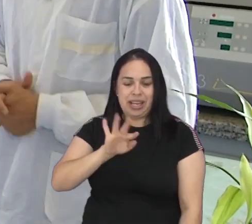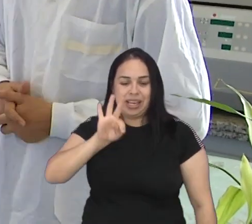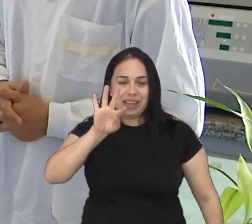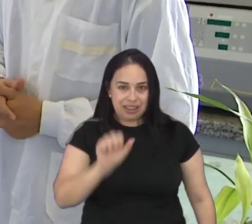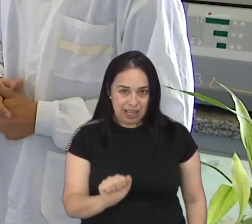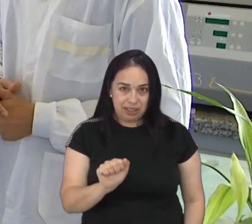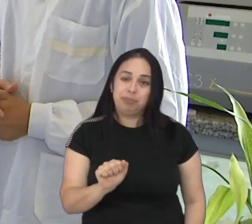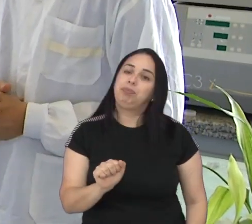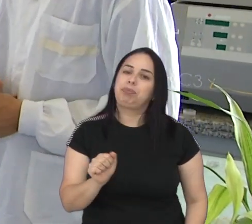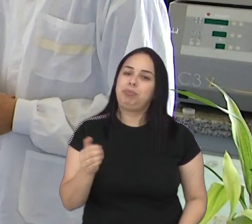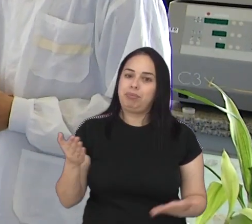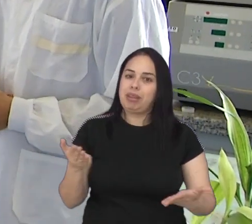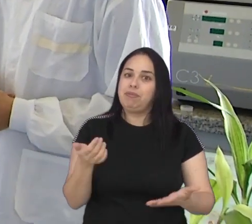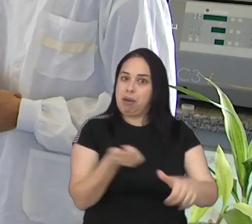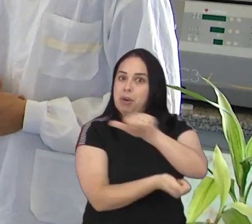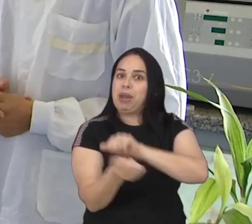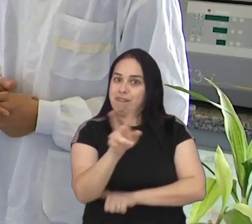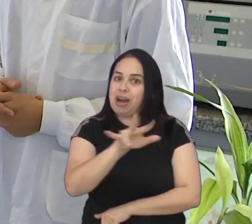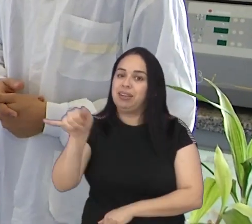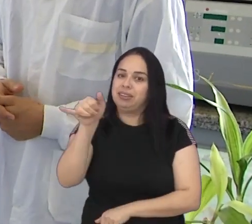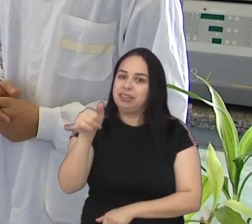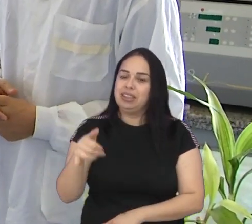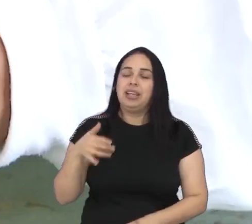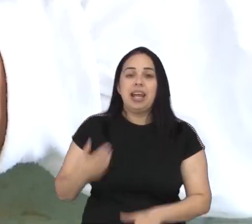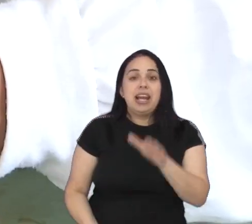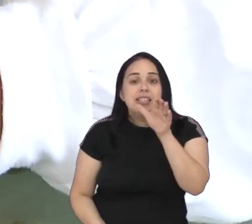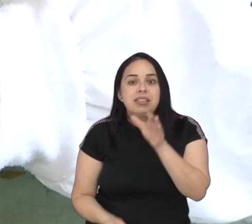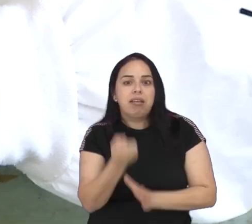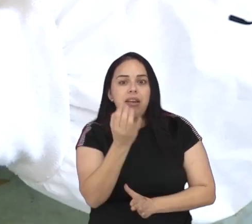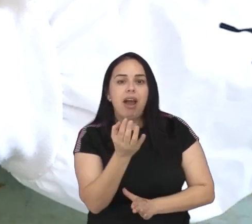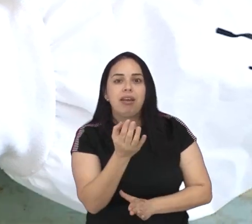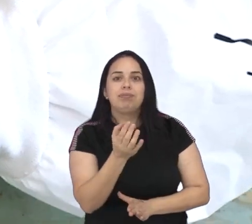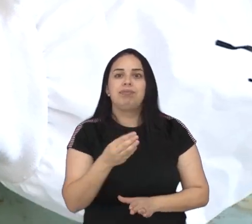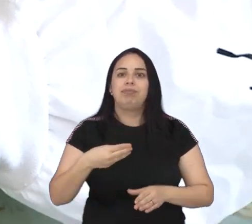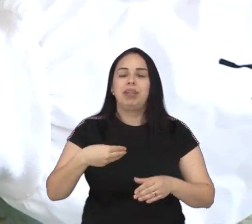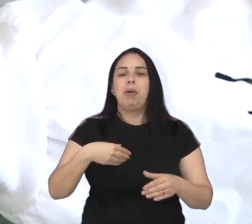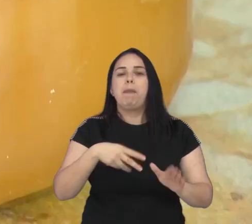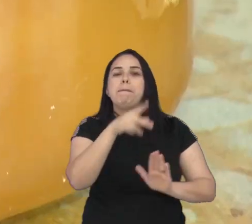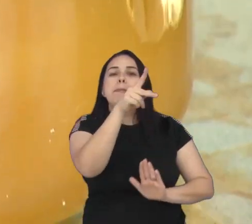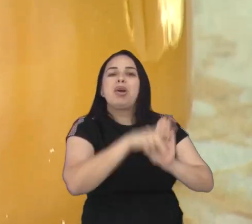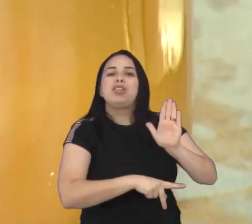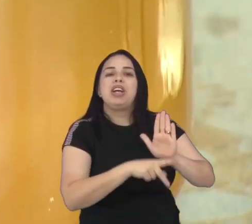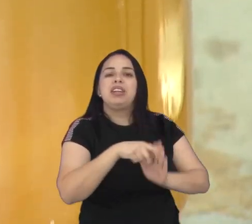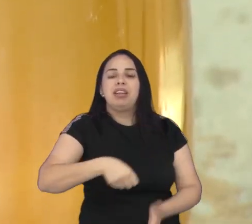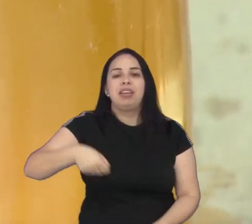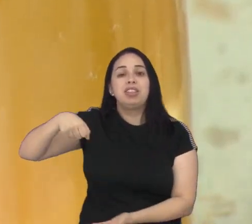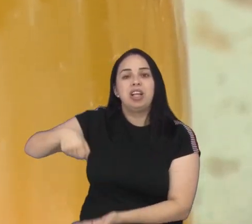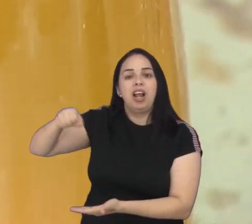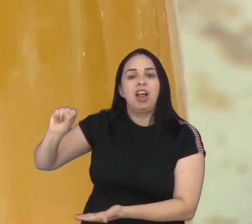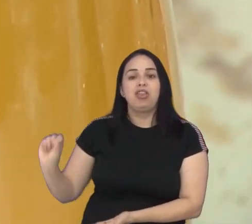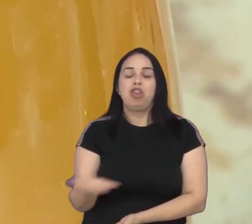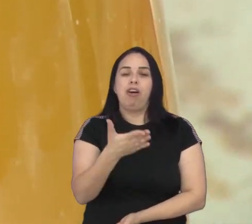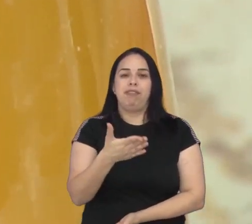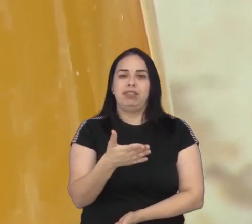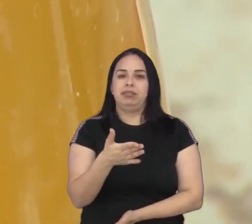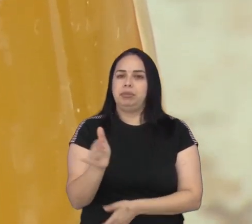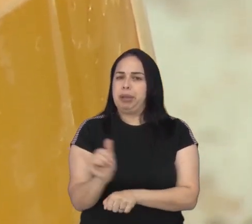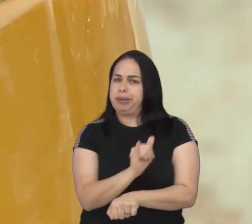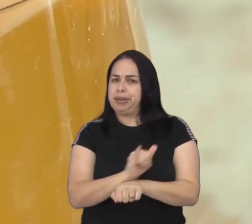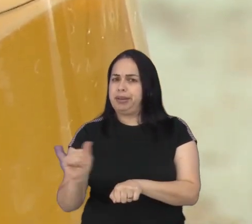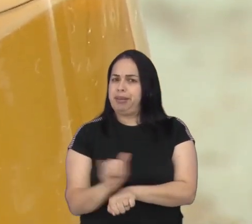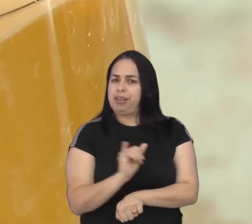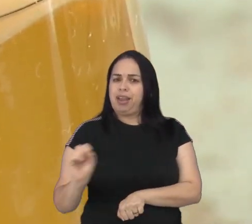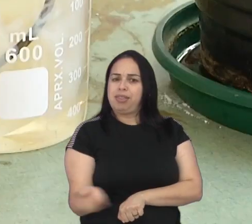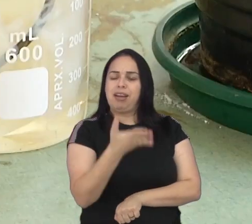de Aeronáutica de São José dos Campos, isso vai mudar. Eles desenvolveram um projeto de uma nova sacolinha, usando